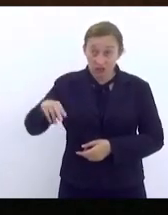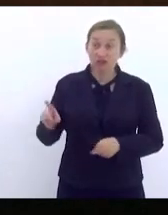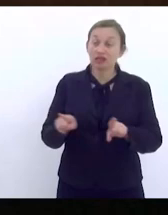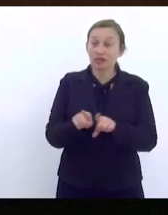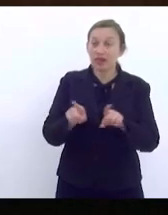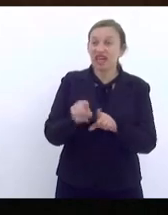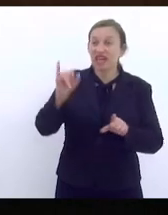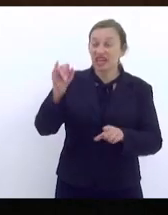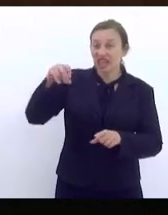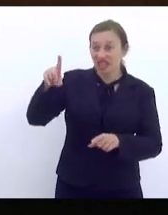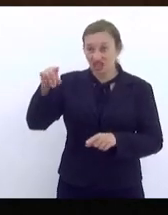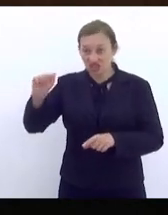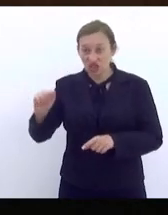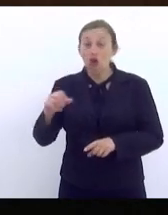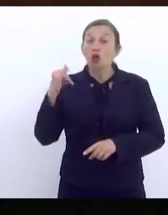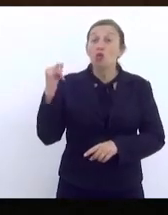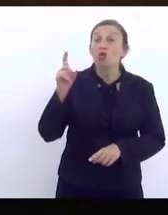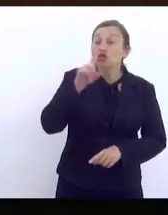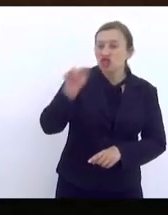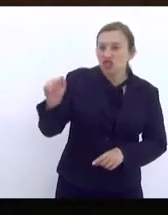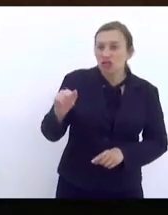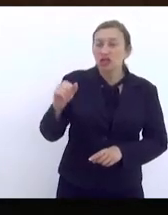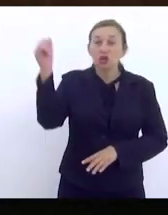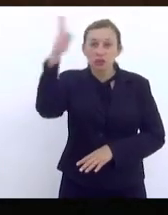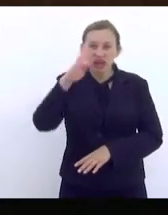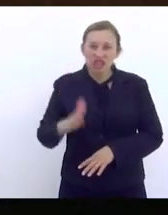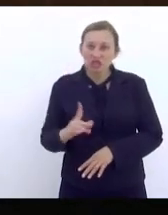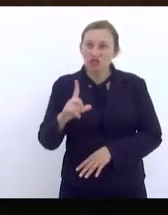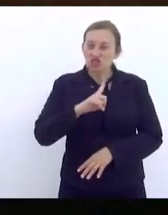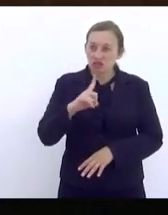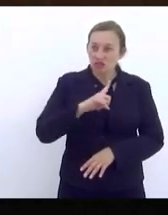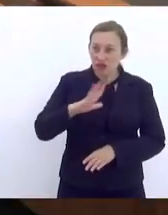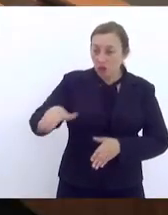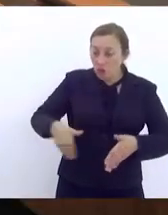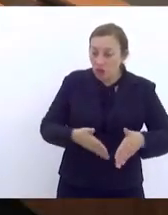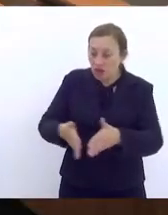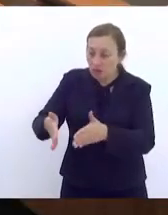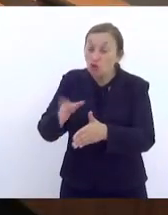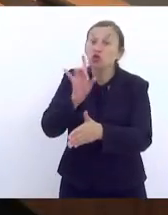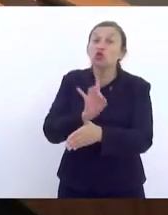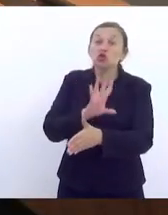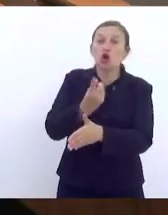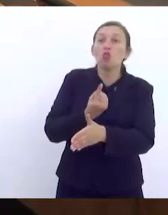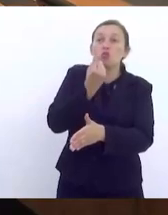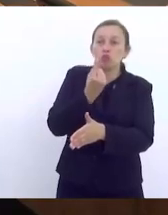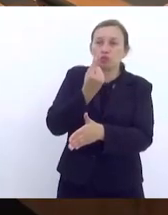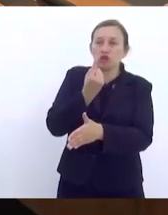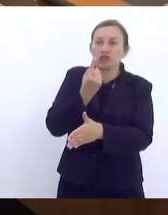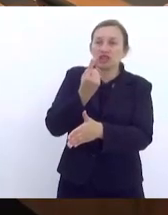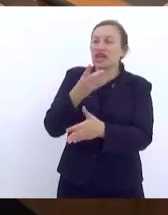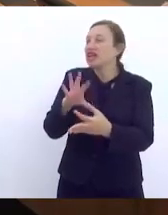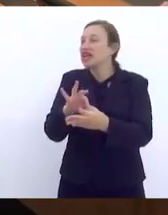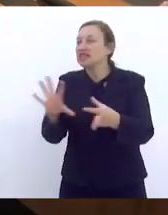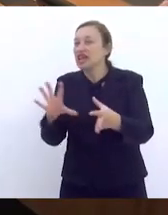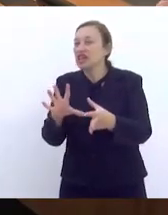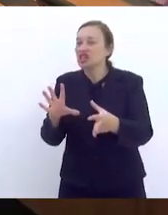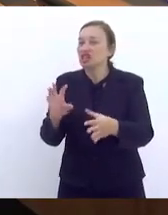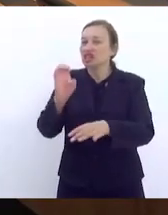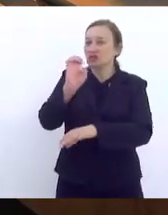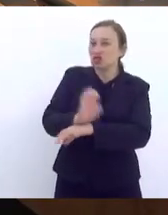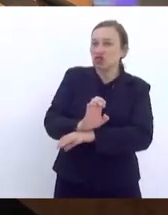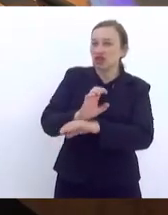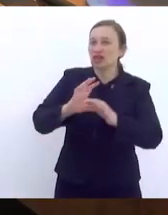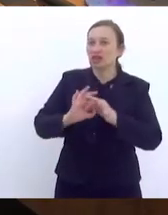o dia que o Brasil tiveram um caminho só ele deixa de ser um estado